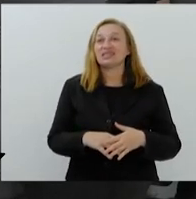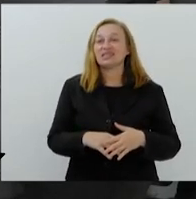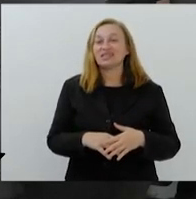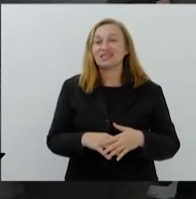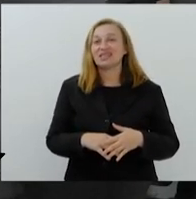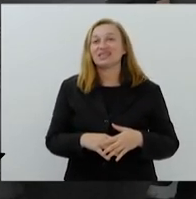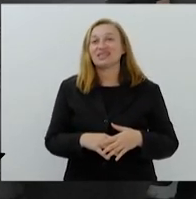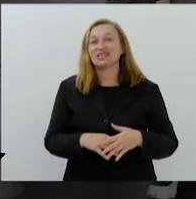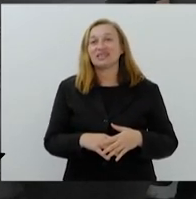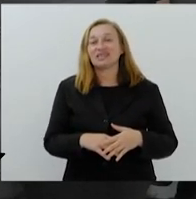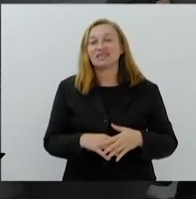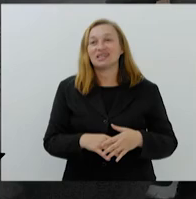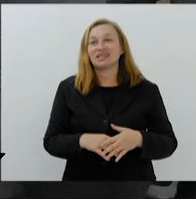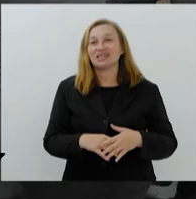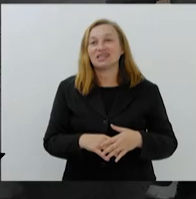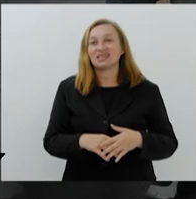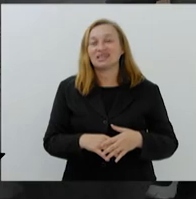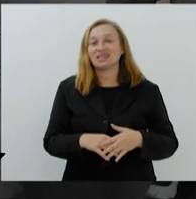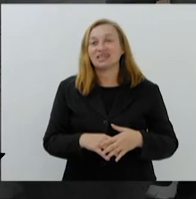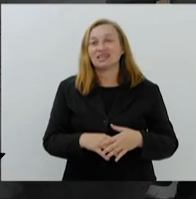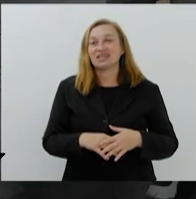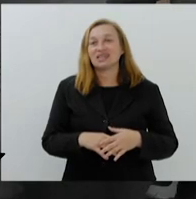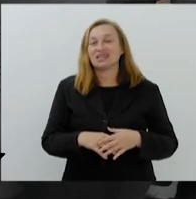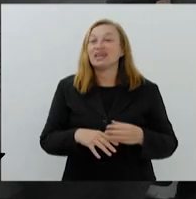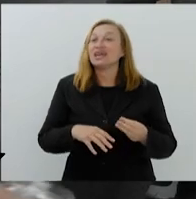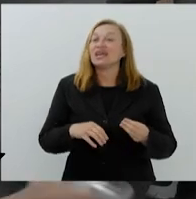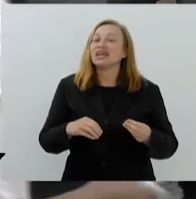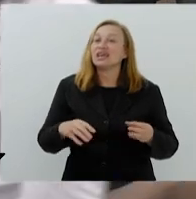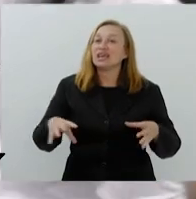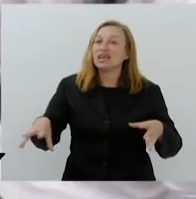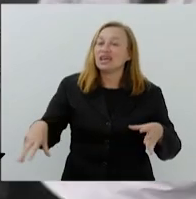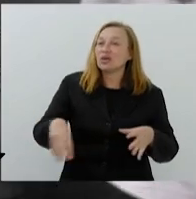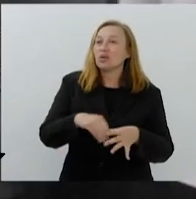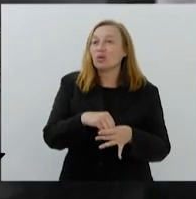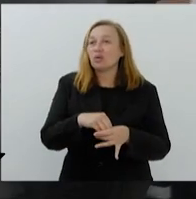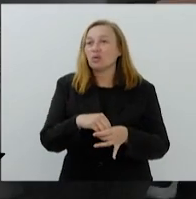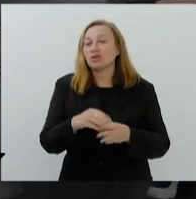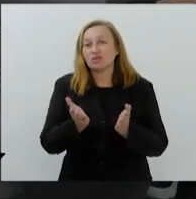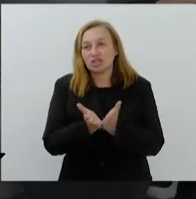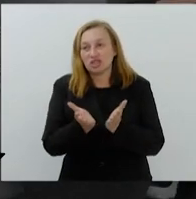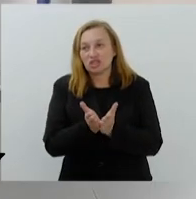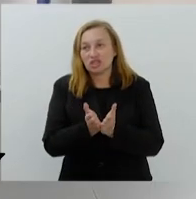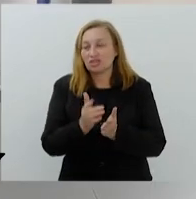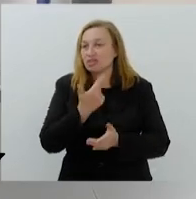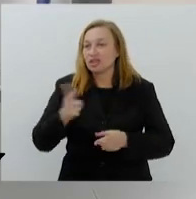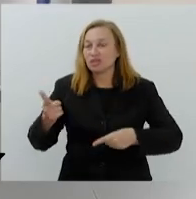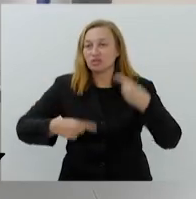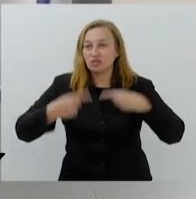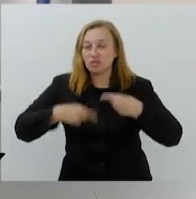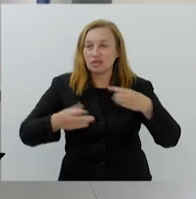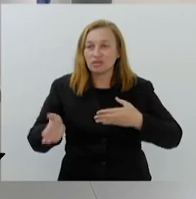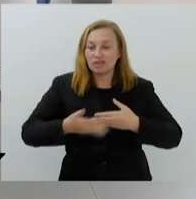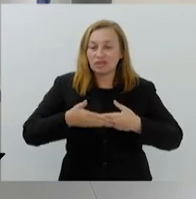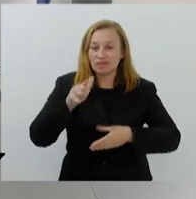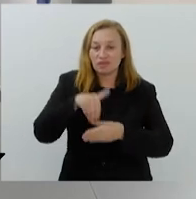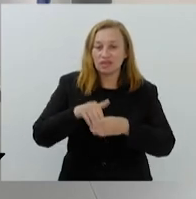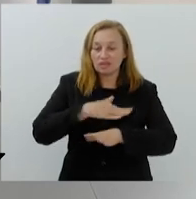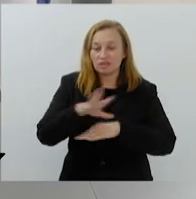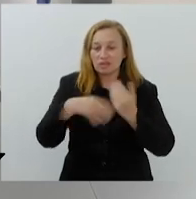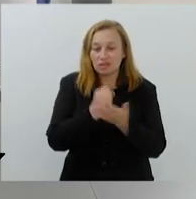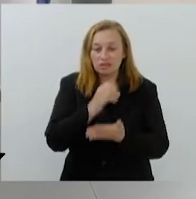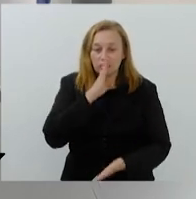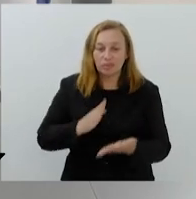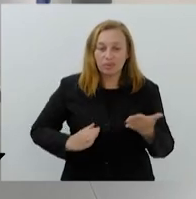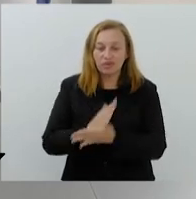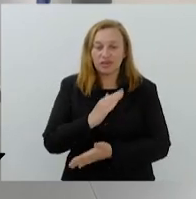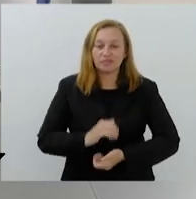também, né? E assambarca todo o cristianismo. Não havendo quem queira discutir, encerrada a discussão e votação, se os que aprovam permaneçam